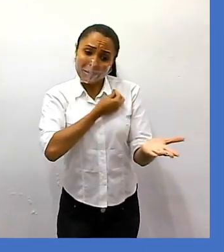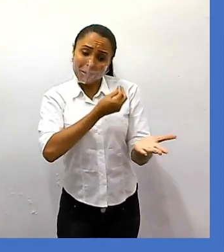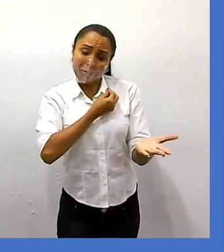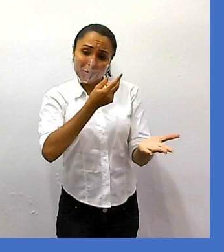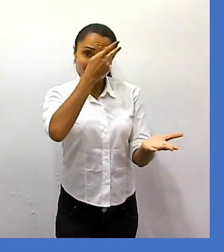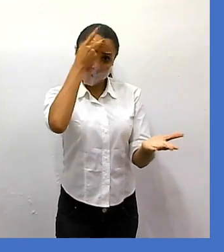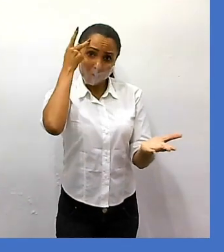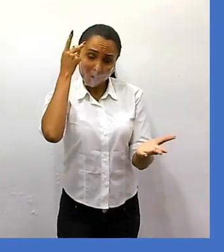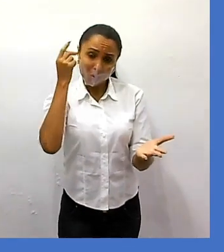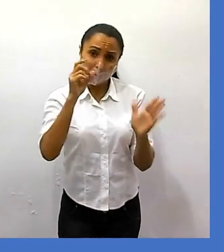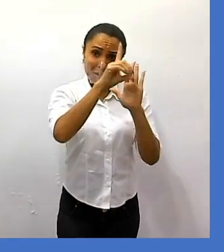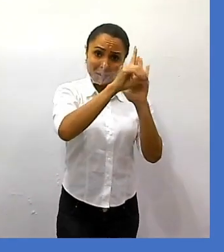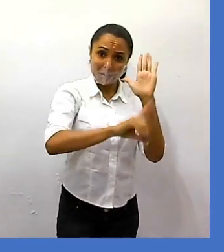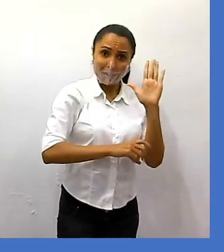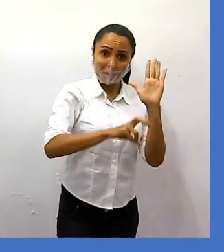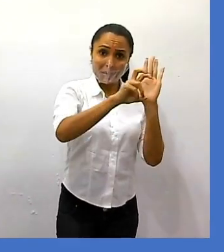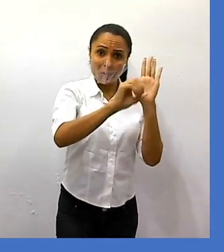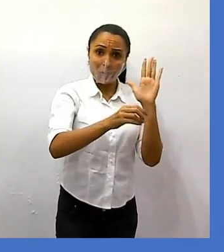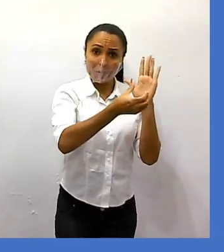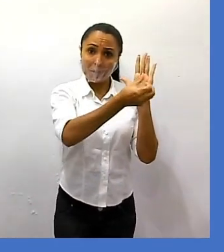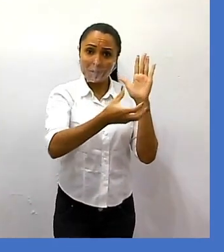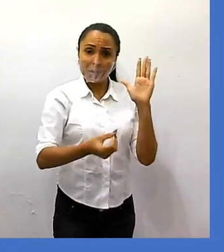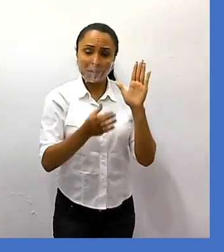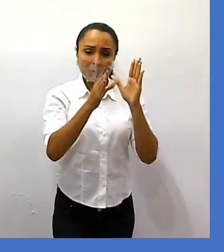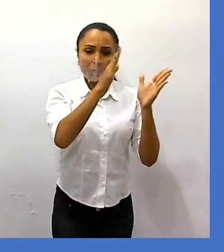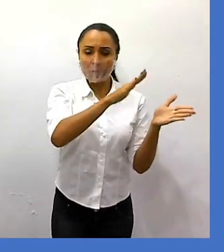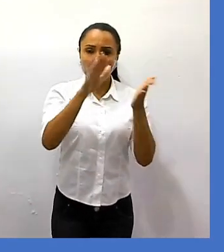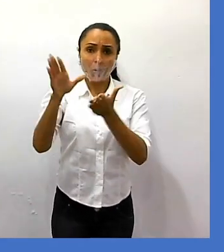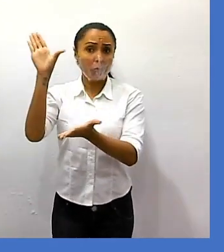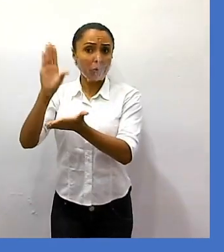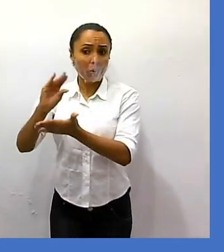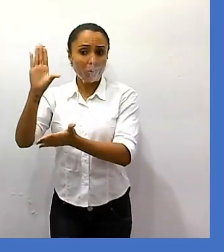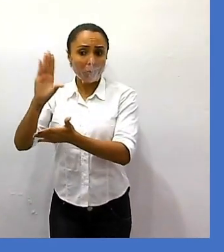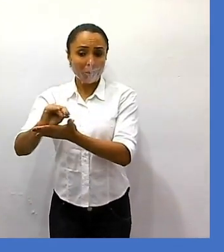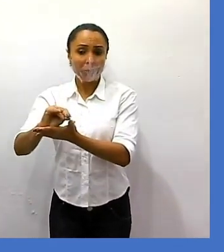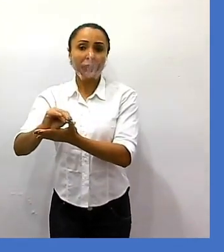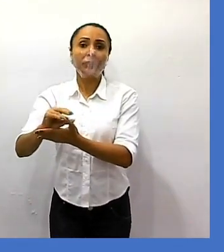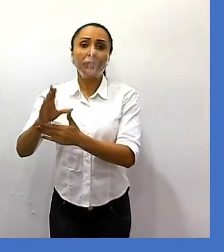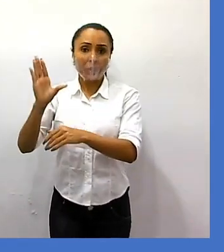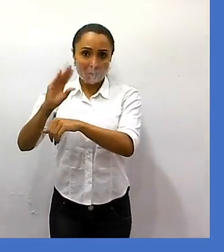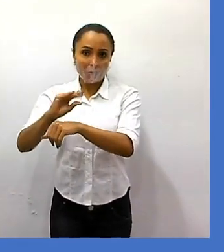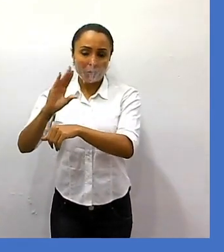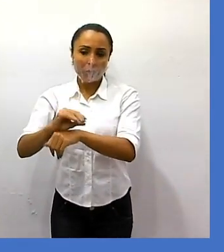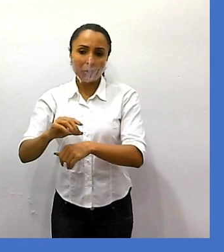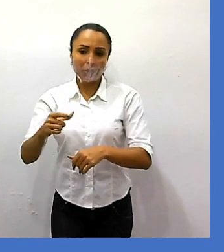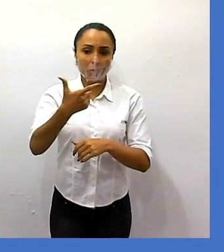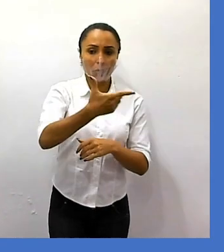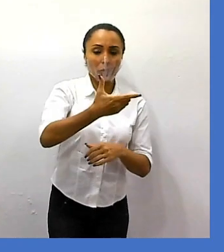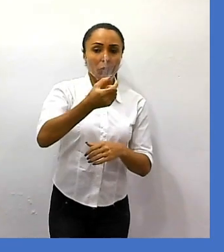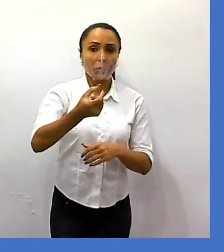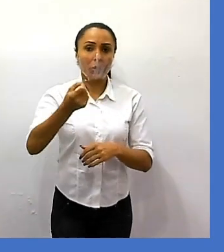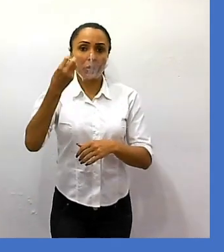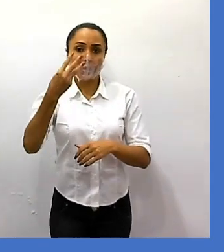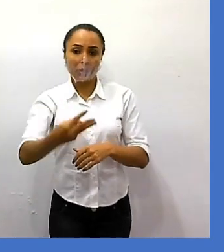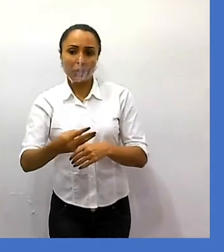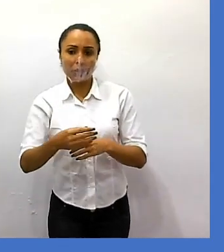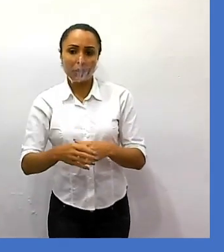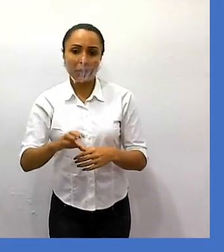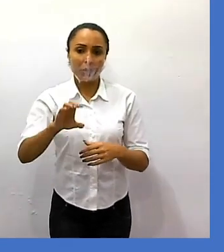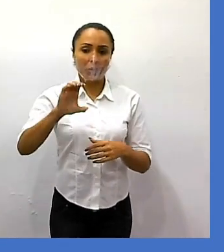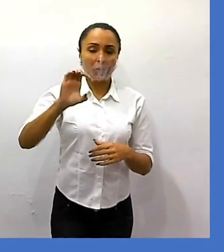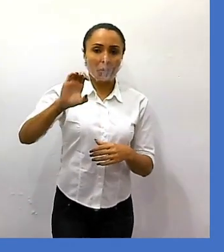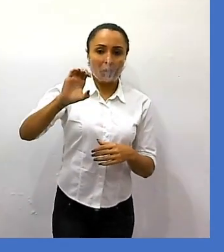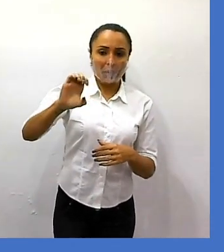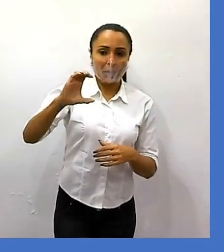50 e 60. E o filme que está na direita é o filme Carandiru, que foi gravado em 2003 com a direção do Hector